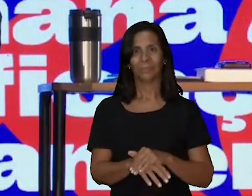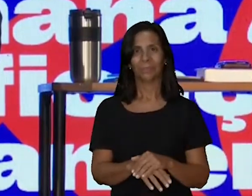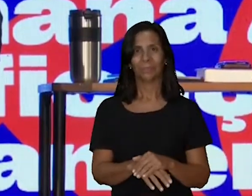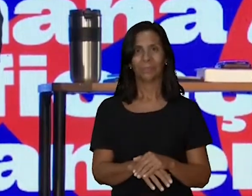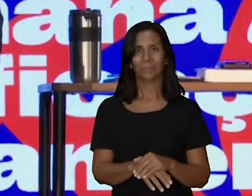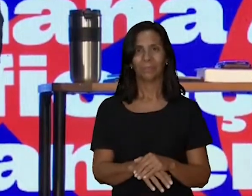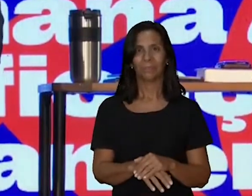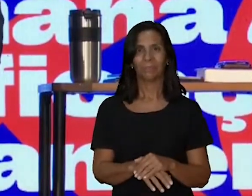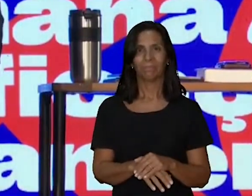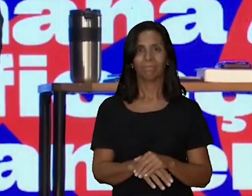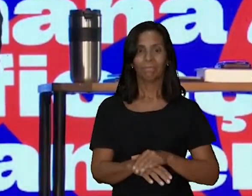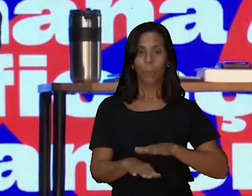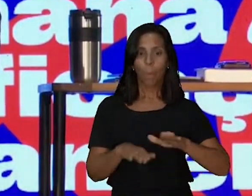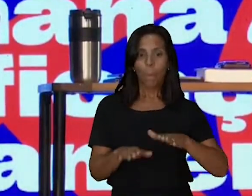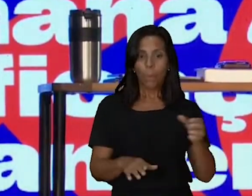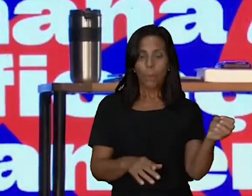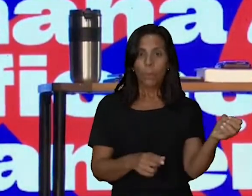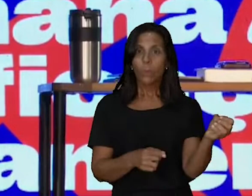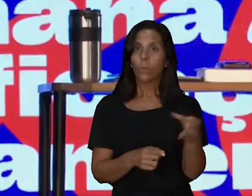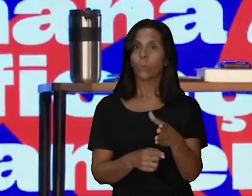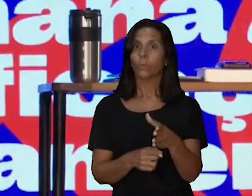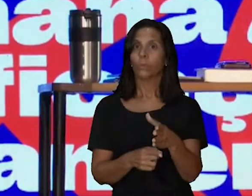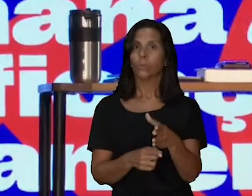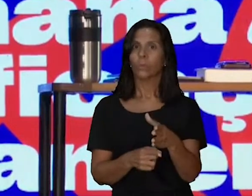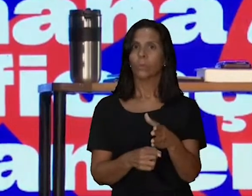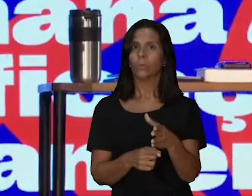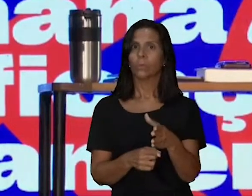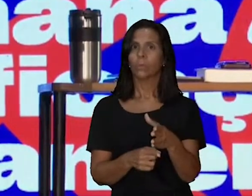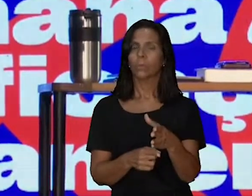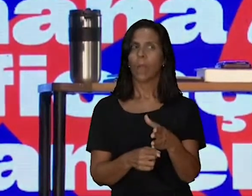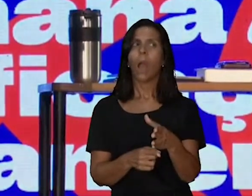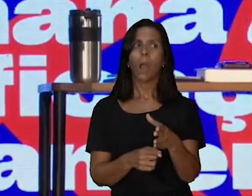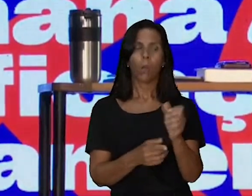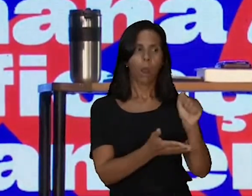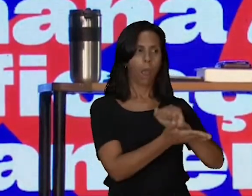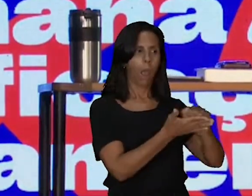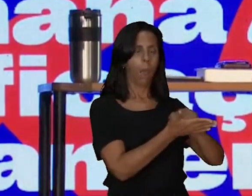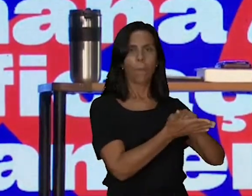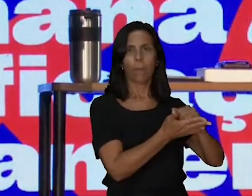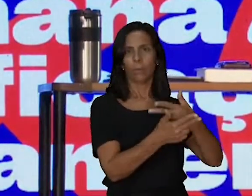Um novo mover não apaga o passado.